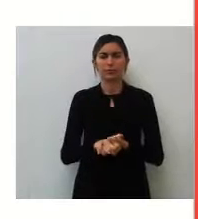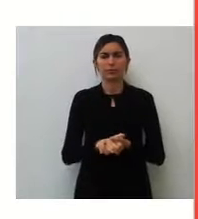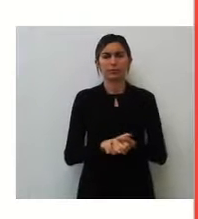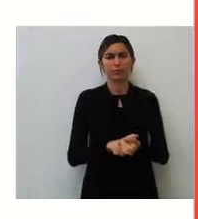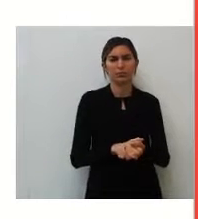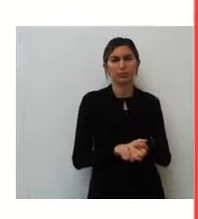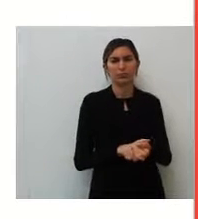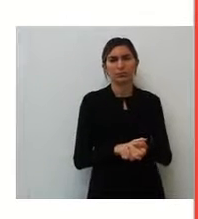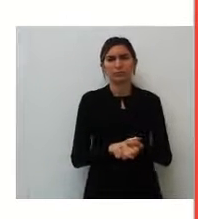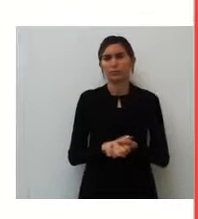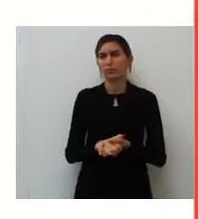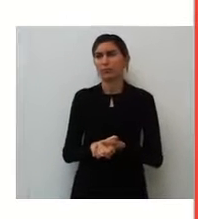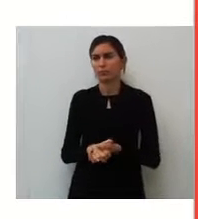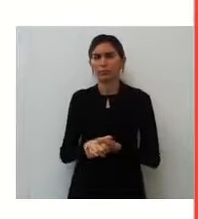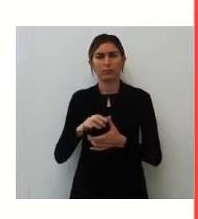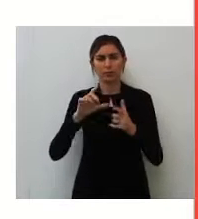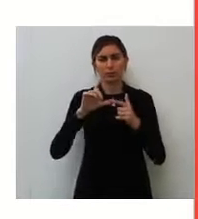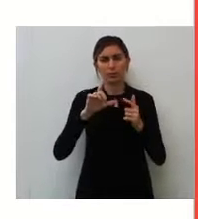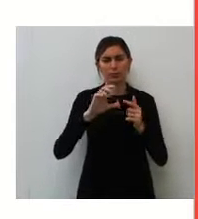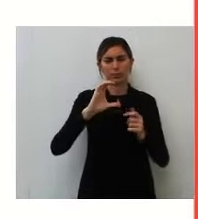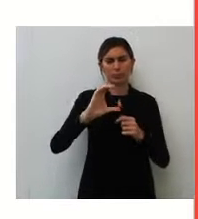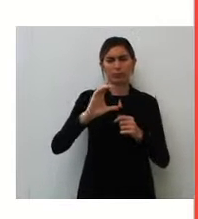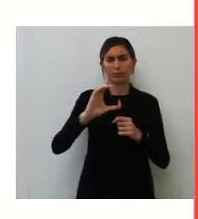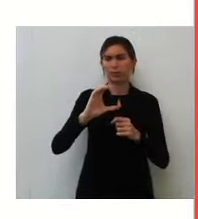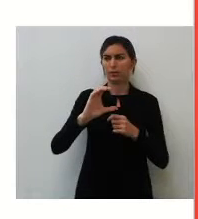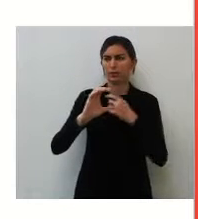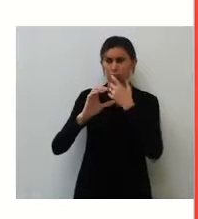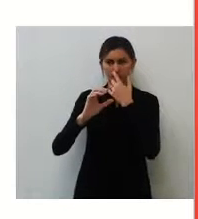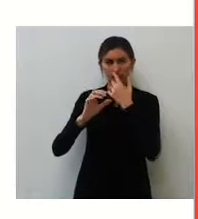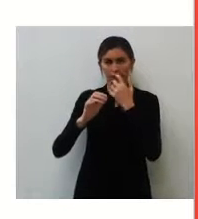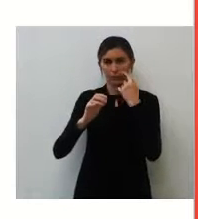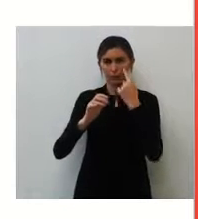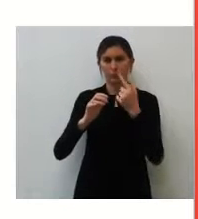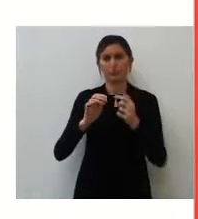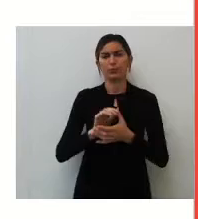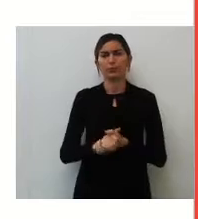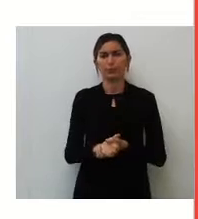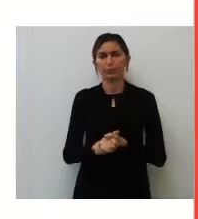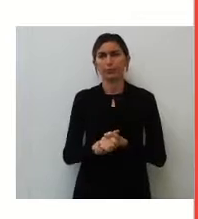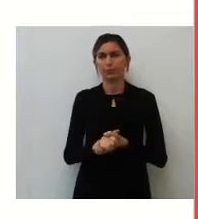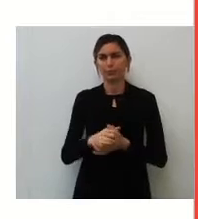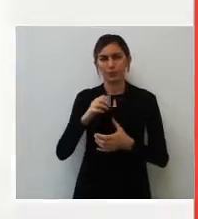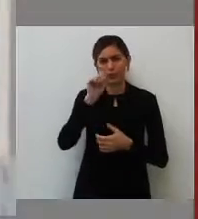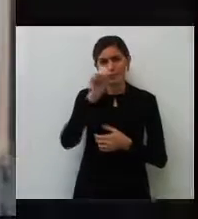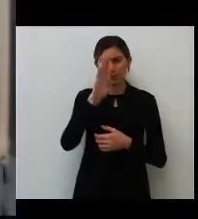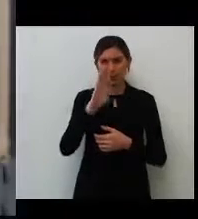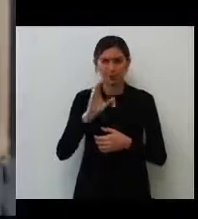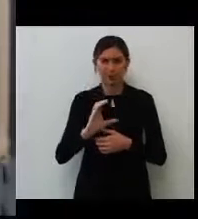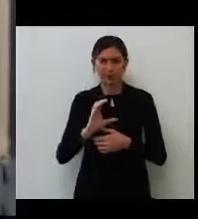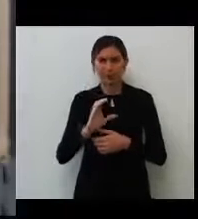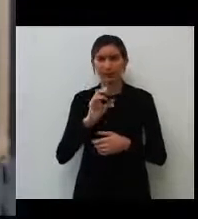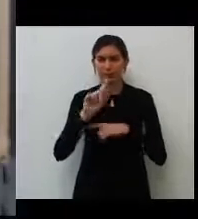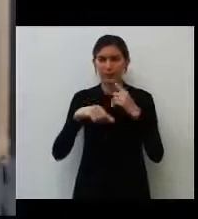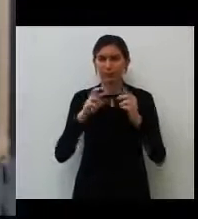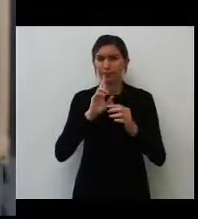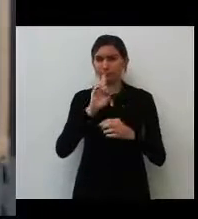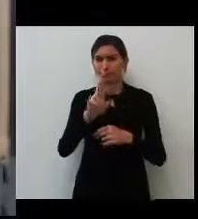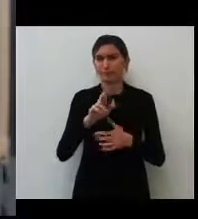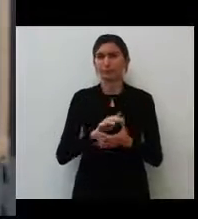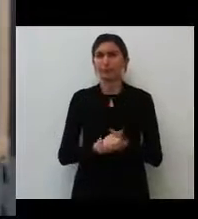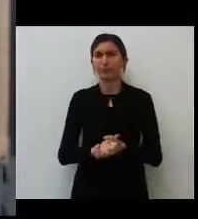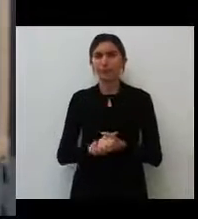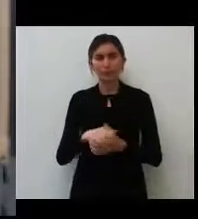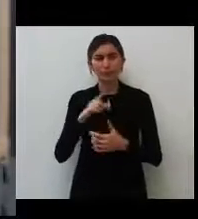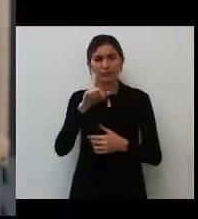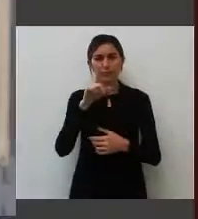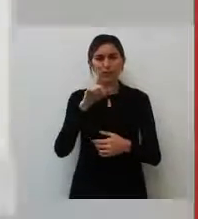eu vejo agora aqui com vocês letras e opa não vou fazer a ver ser primeiro se não botar resposta olha lá